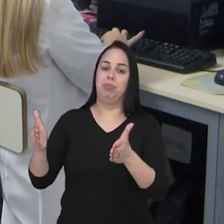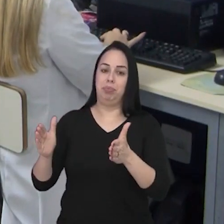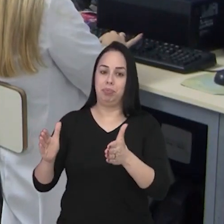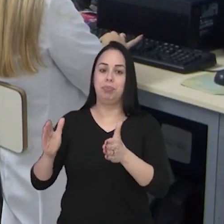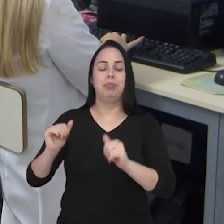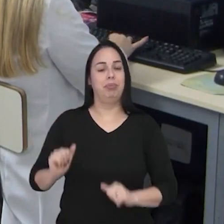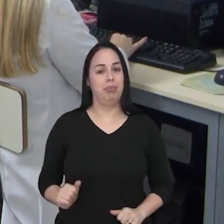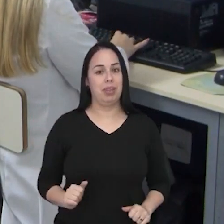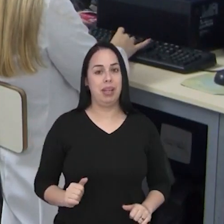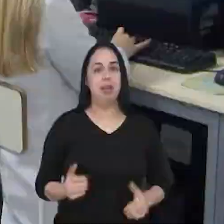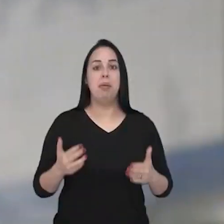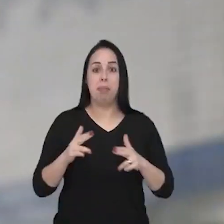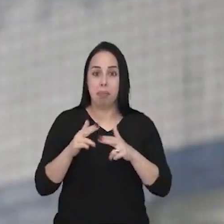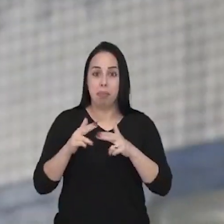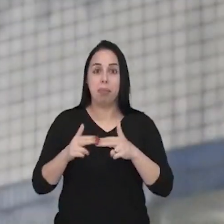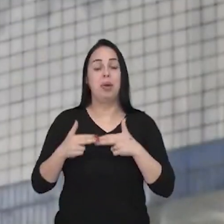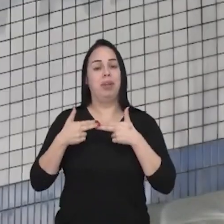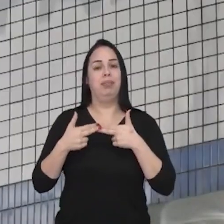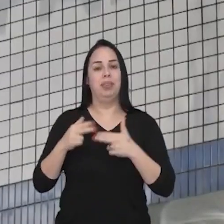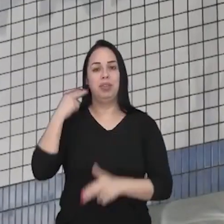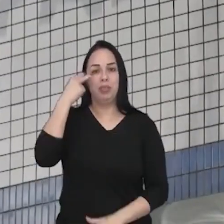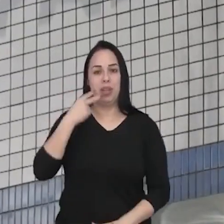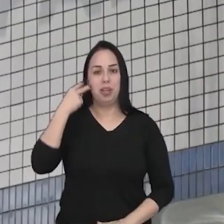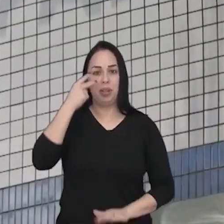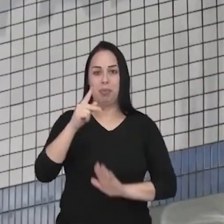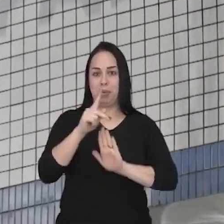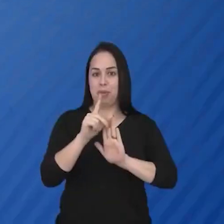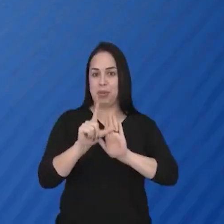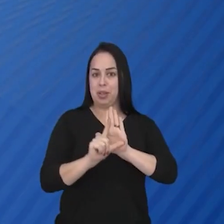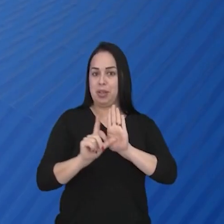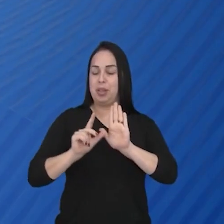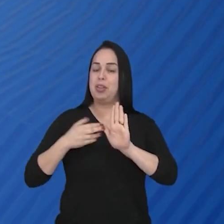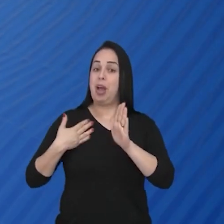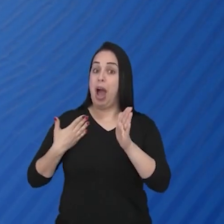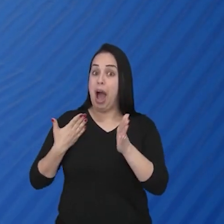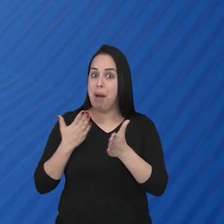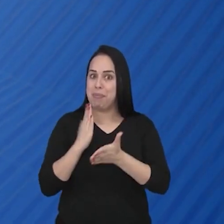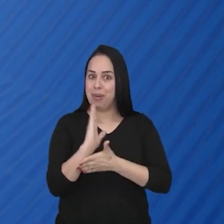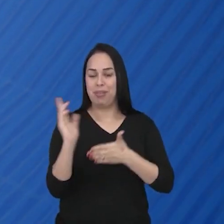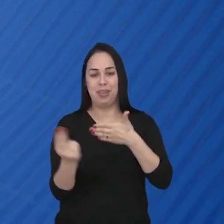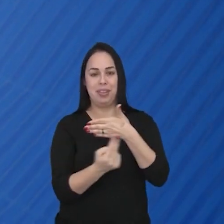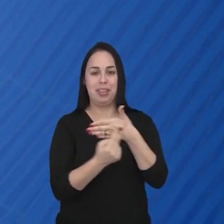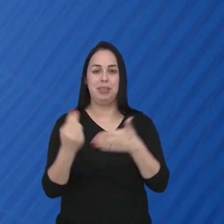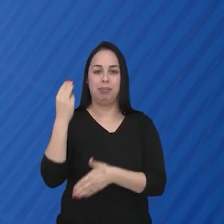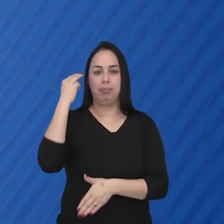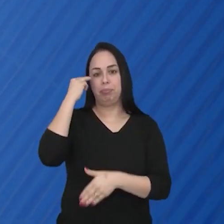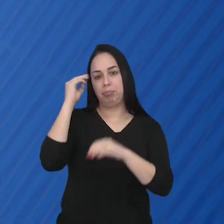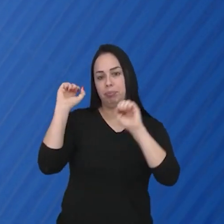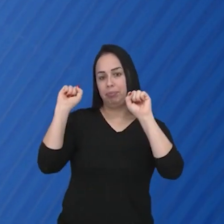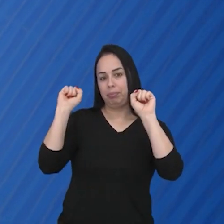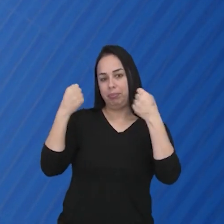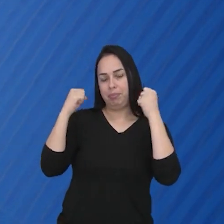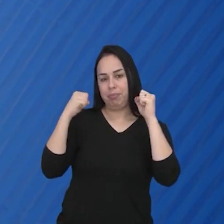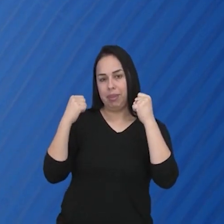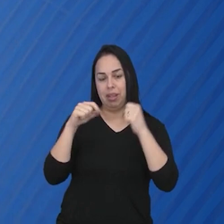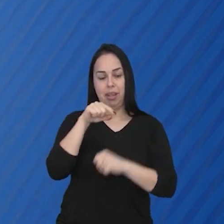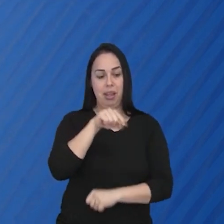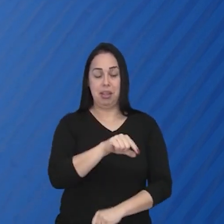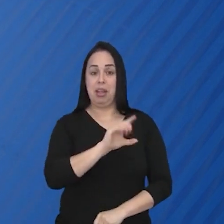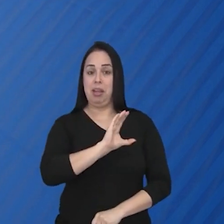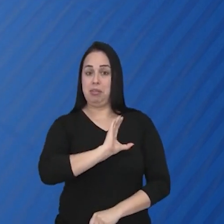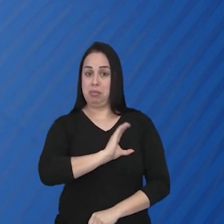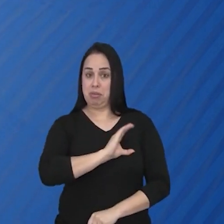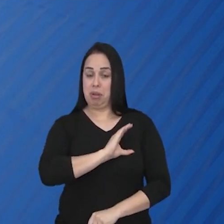pelo Centro Educacional. É que a Câmara Municipal aprovou o projeto de lei de autoria do vereador Marcão da Academia,